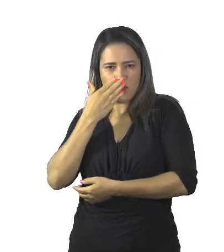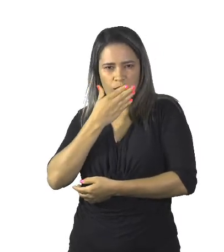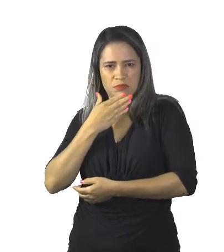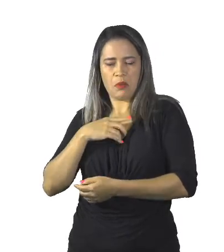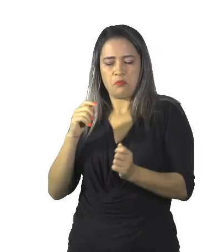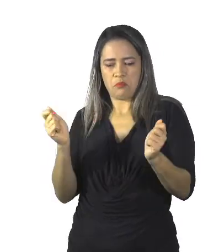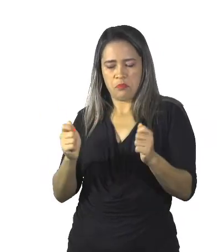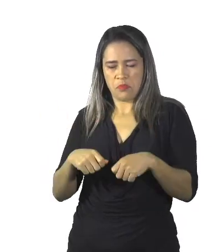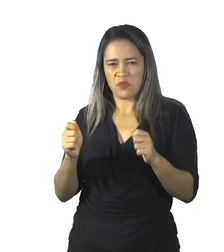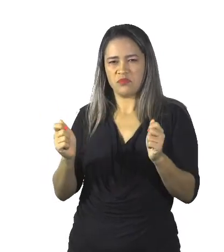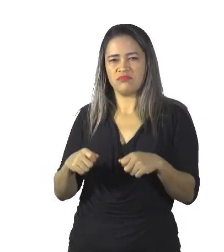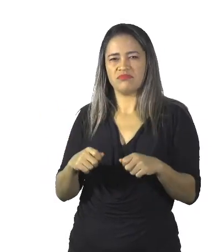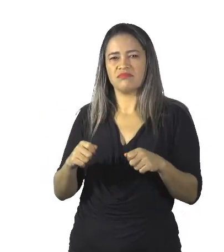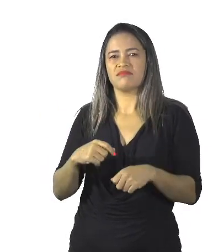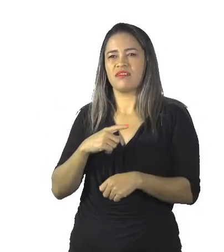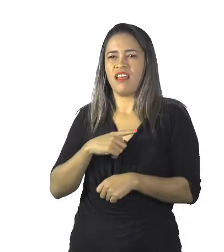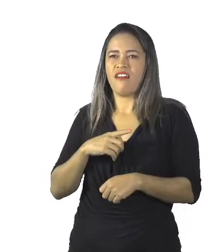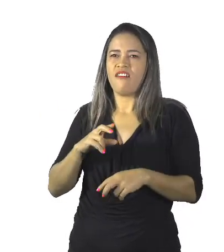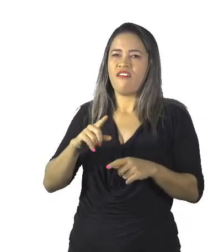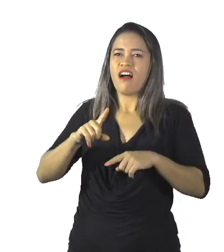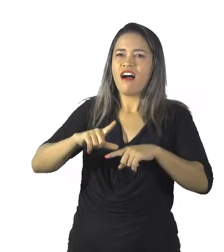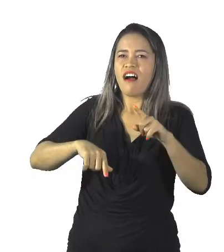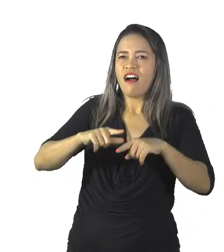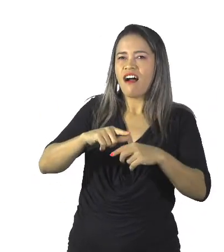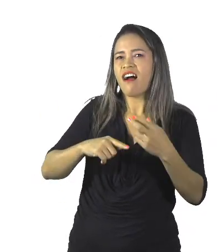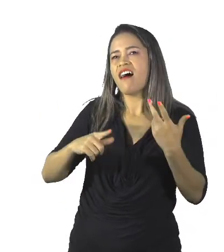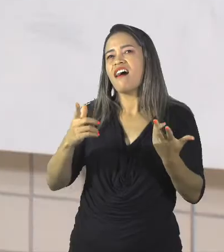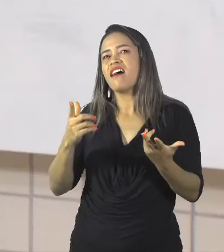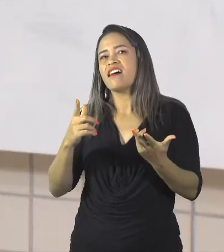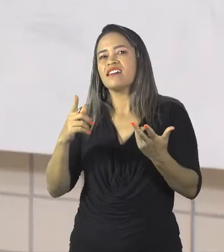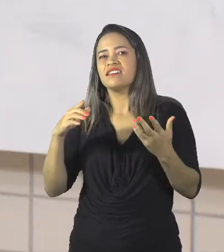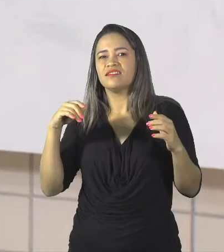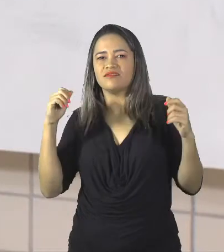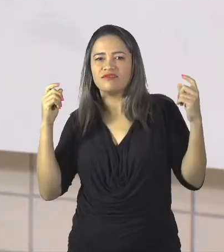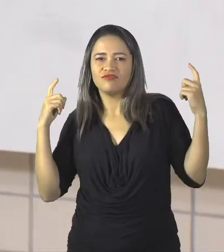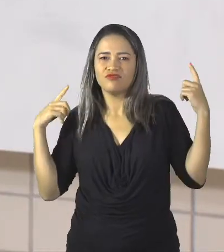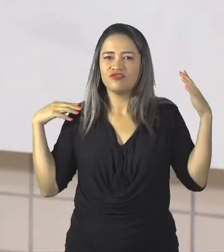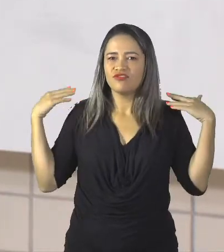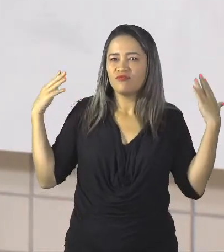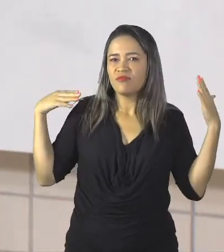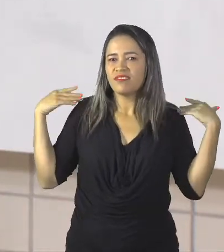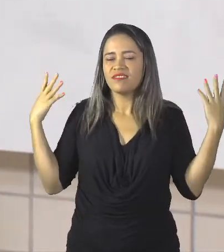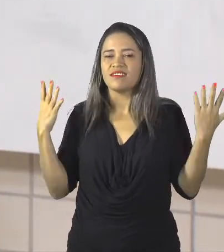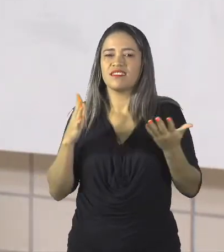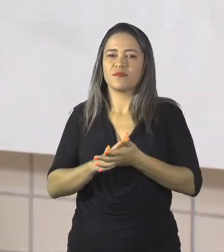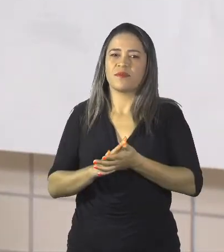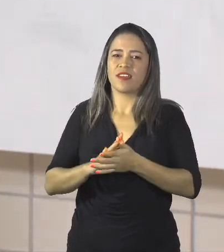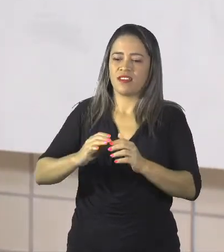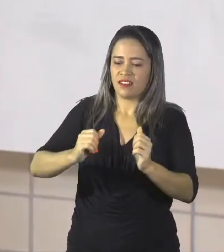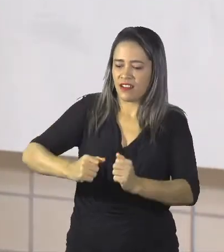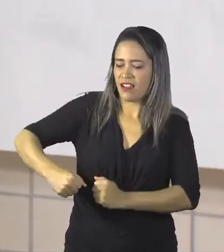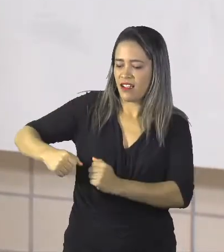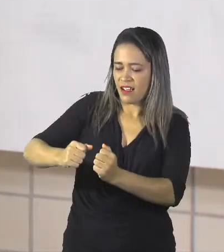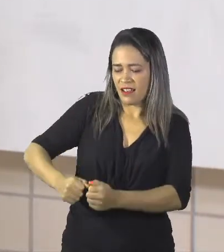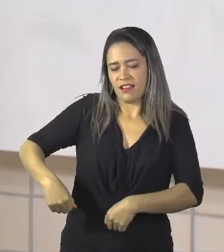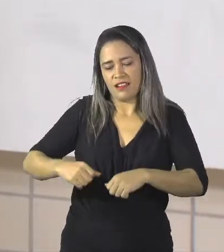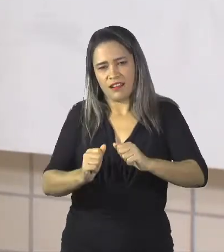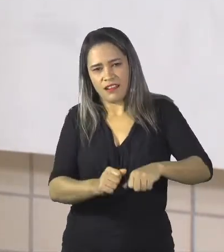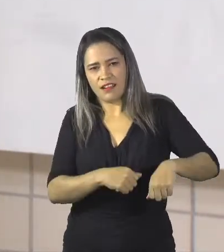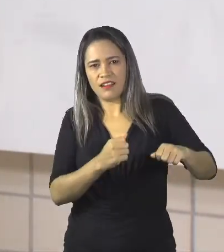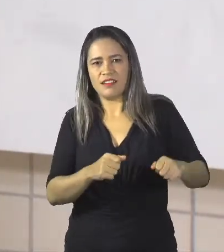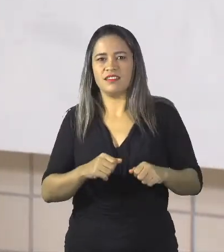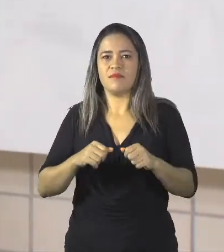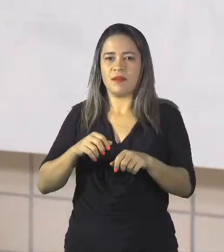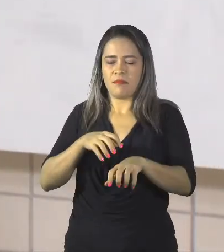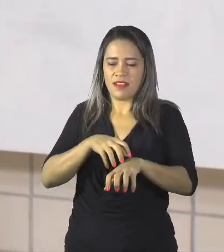aí realizar várias atividades de lazer, como canoagem, passeios de lancha, passeios no